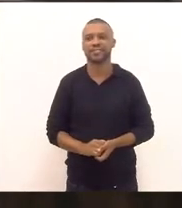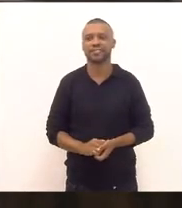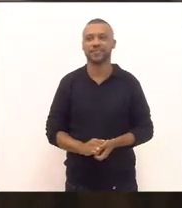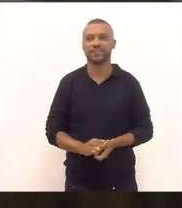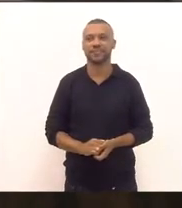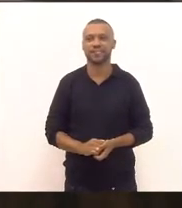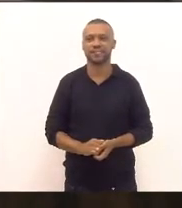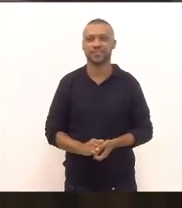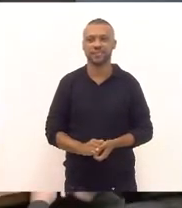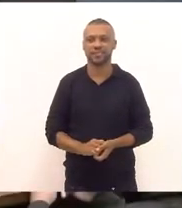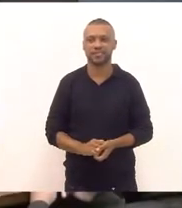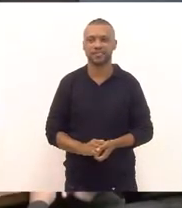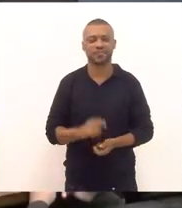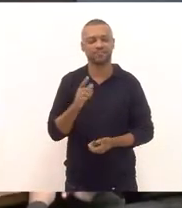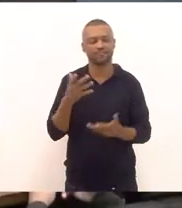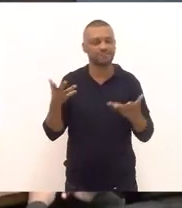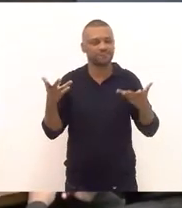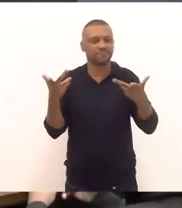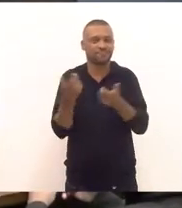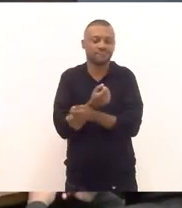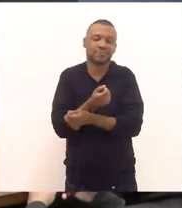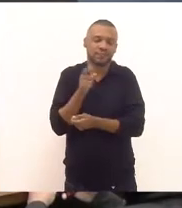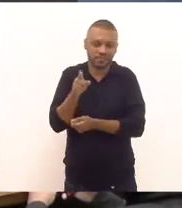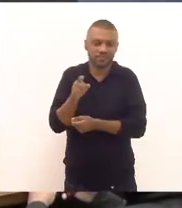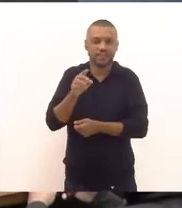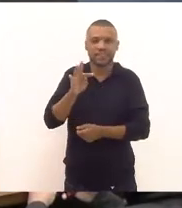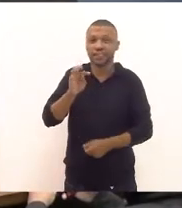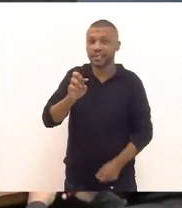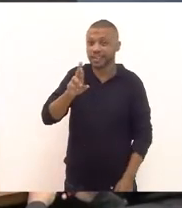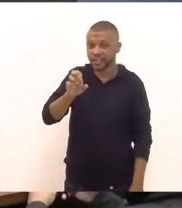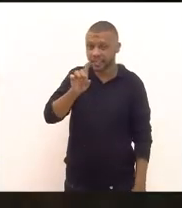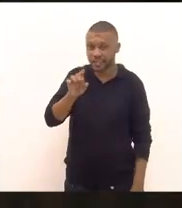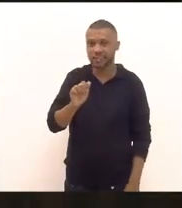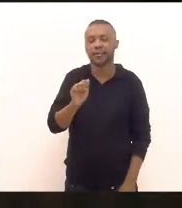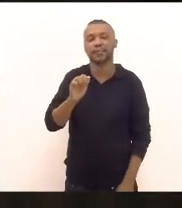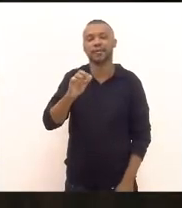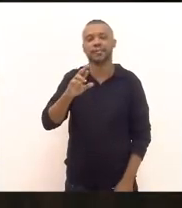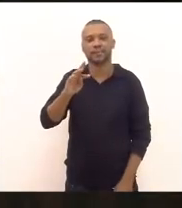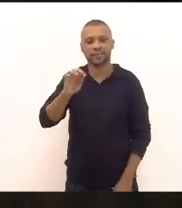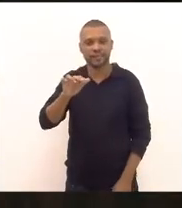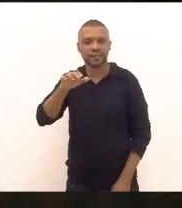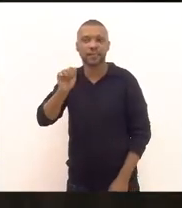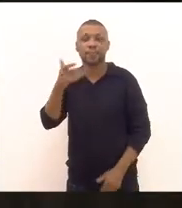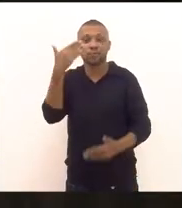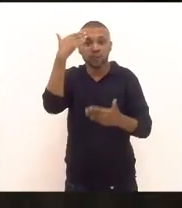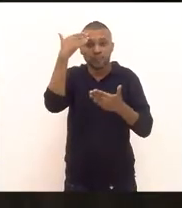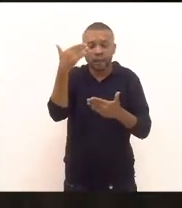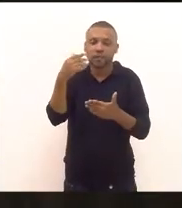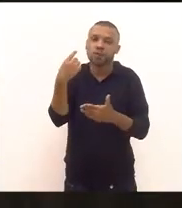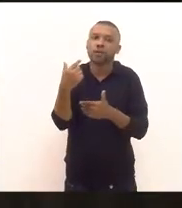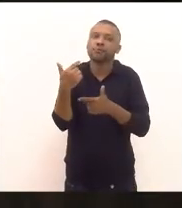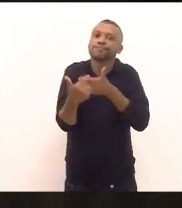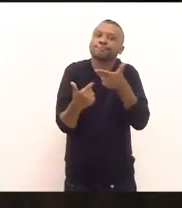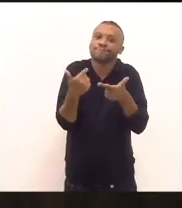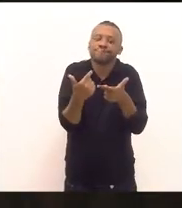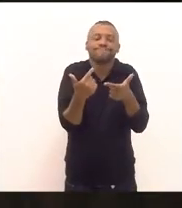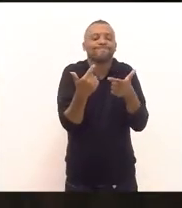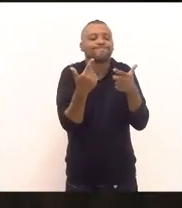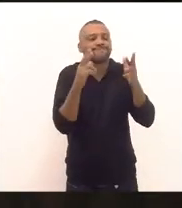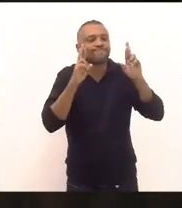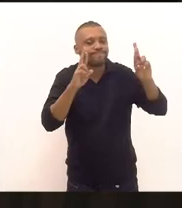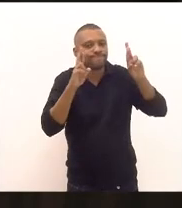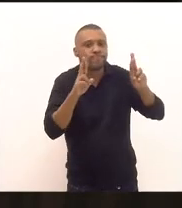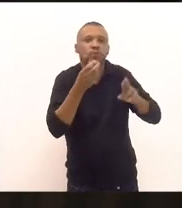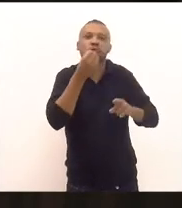é maravilhosa Tereza Cristina muito obrigada Teresa que a gente faz aqui préstimos de